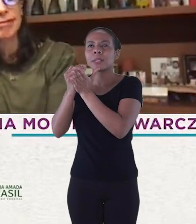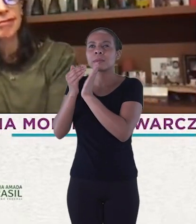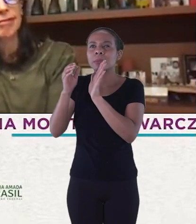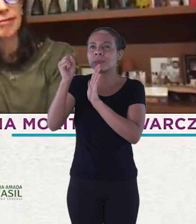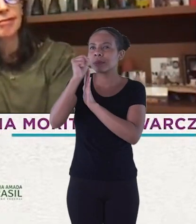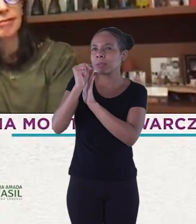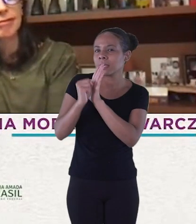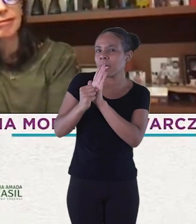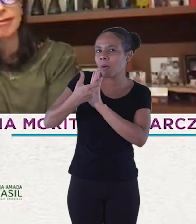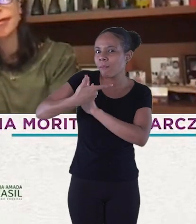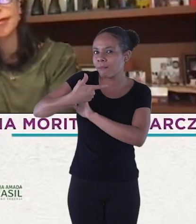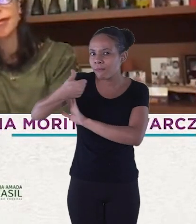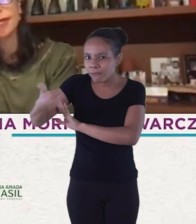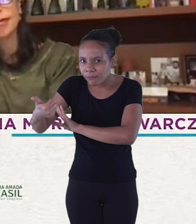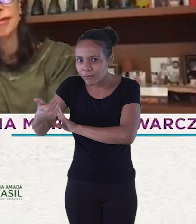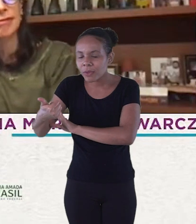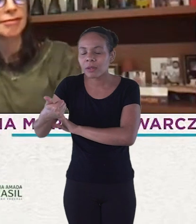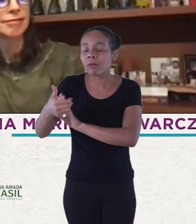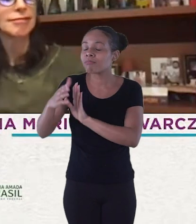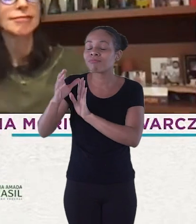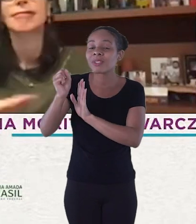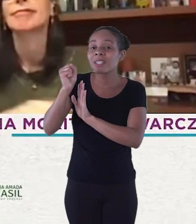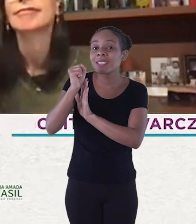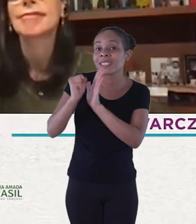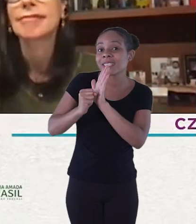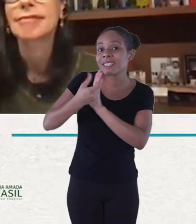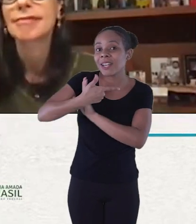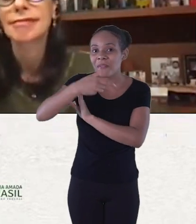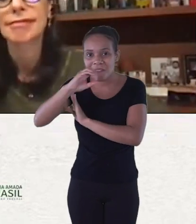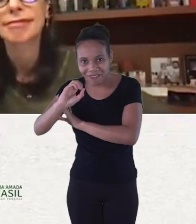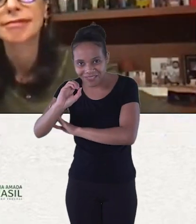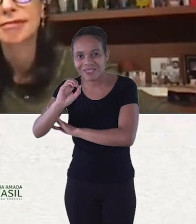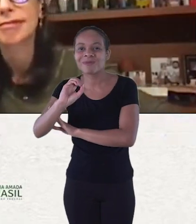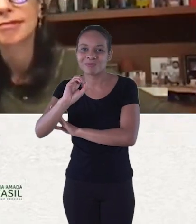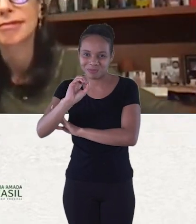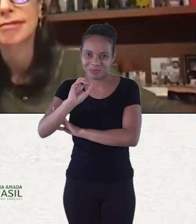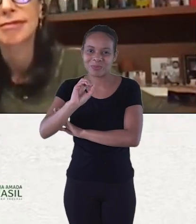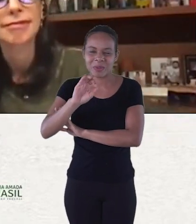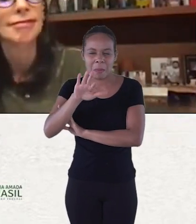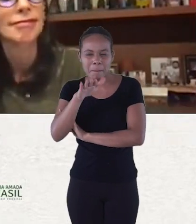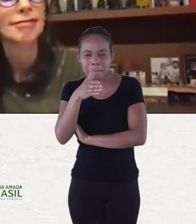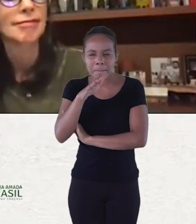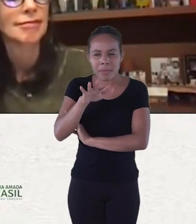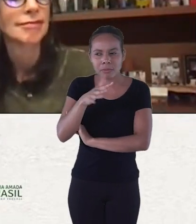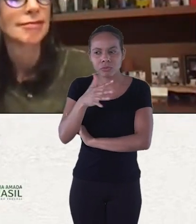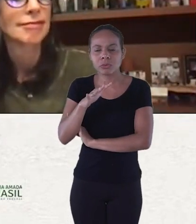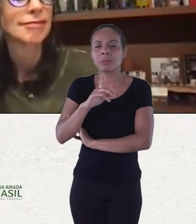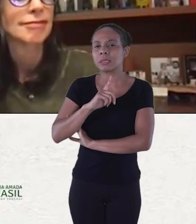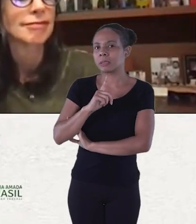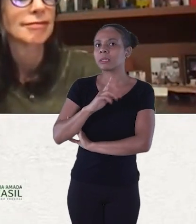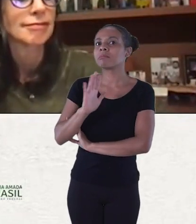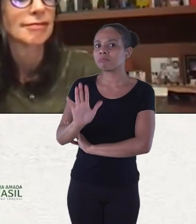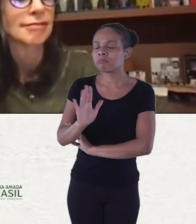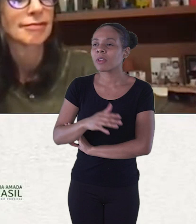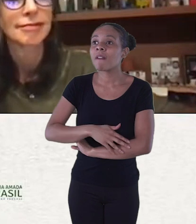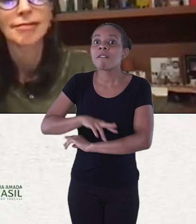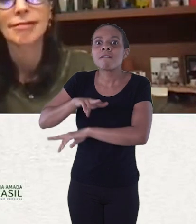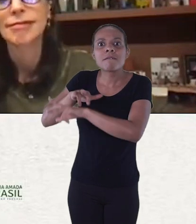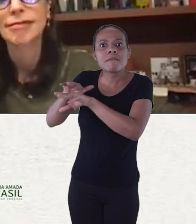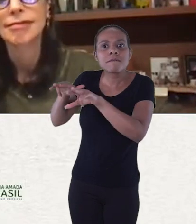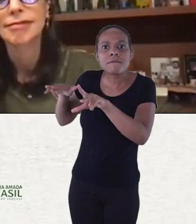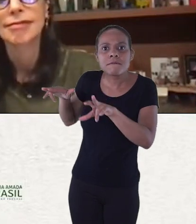Teatro Experimental do Negro, sobretudo o movimento negro unificado em 1978, vários intelectuais